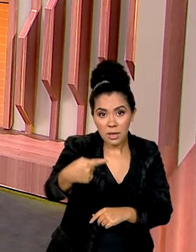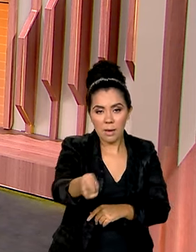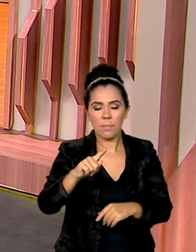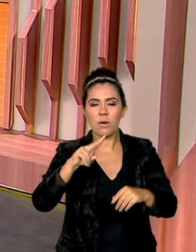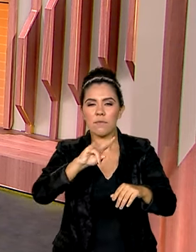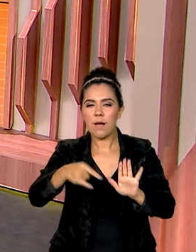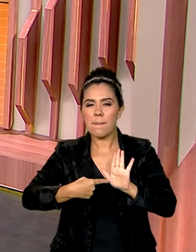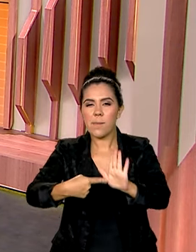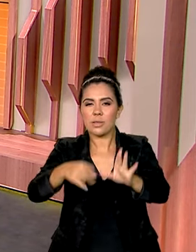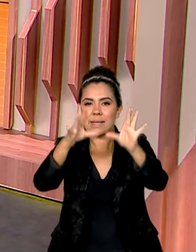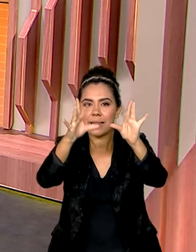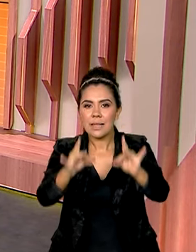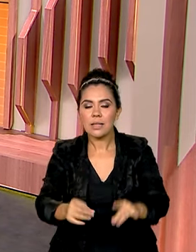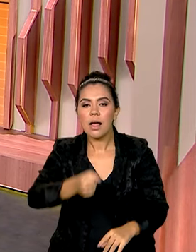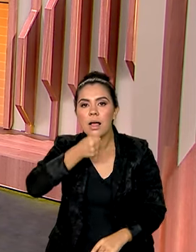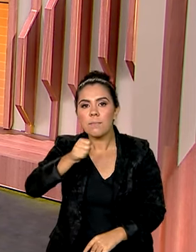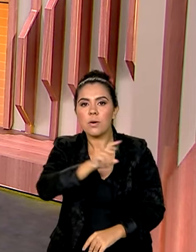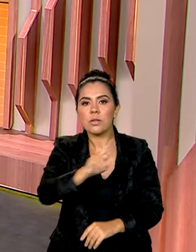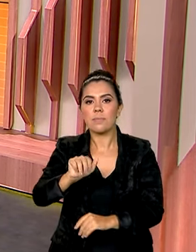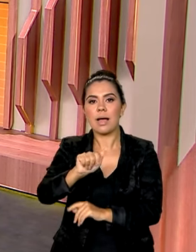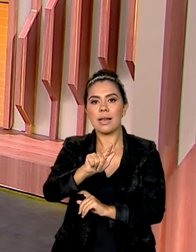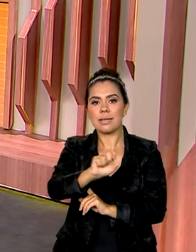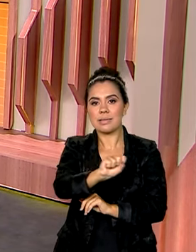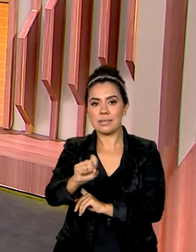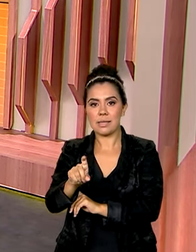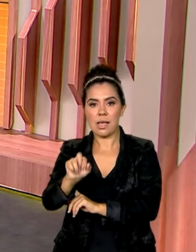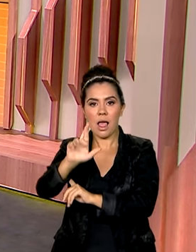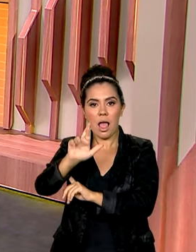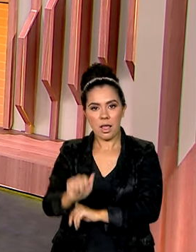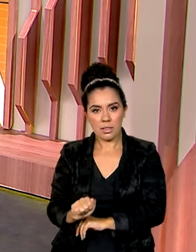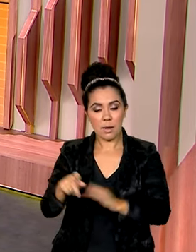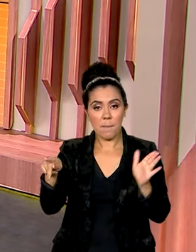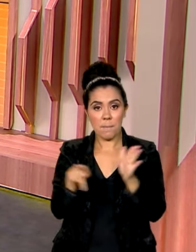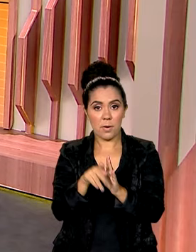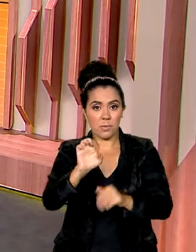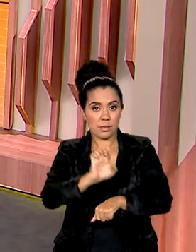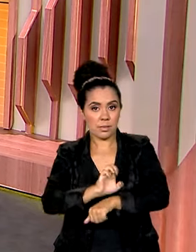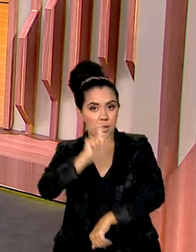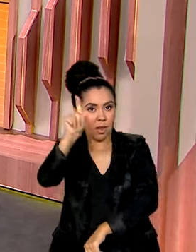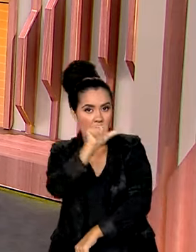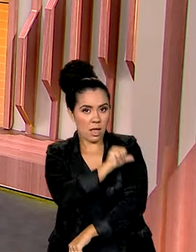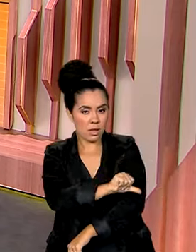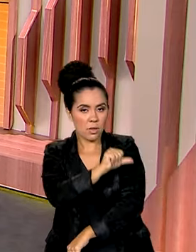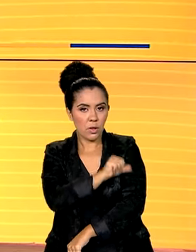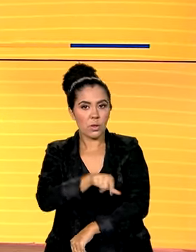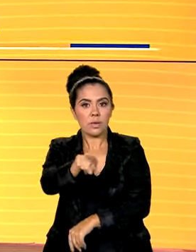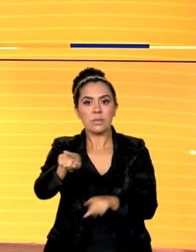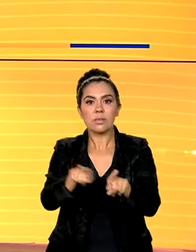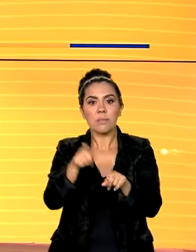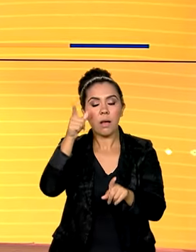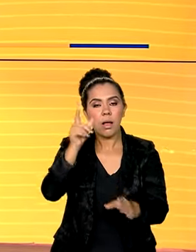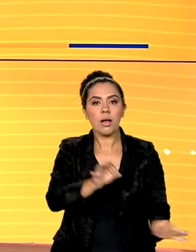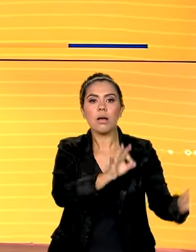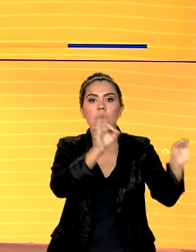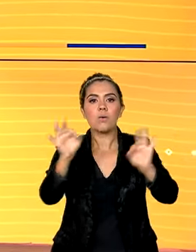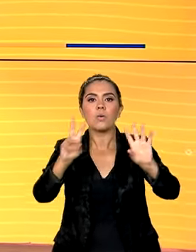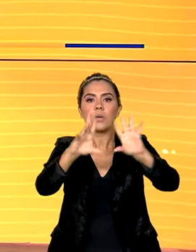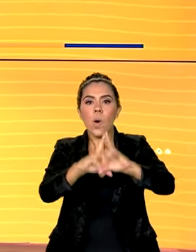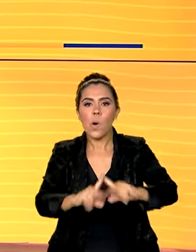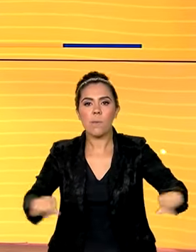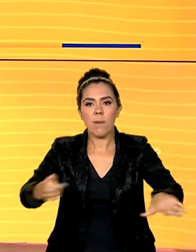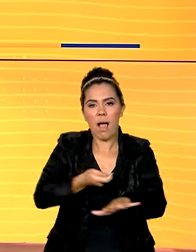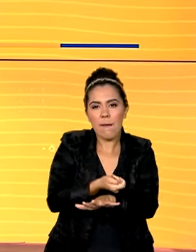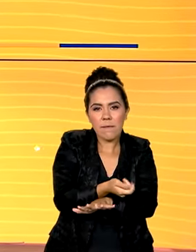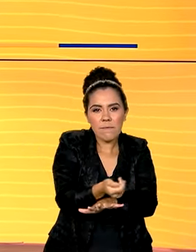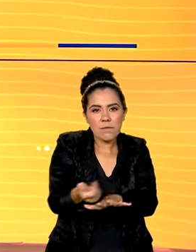os detalhes com a repórter Alessandra Lago, direto do Rio de Janeiro. E você vai ver a seguir, o combate às fake news